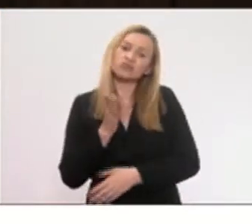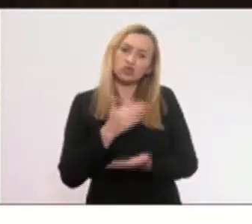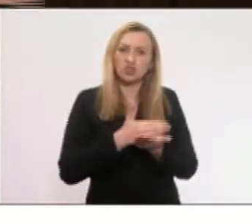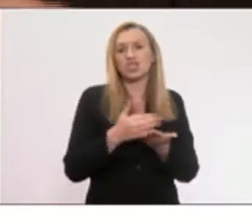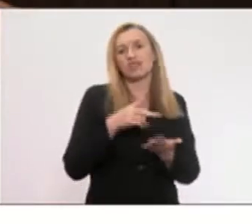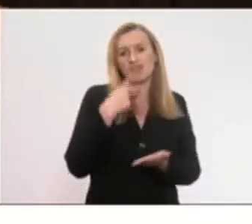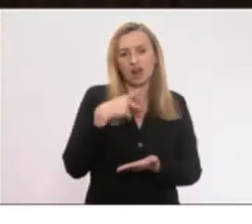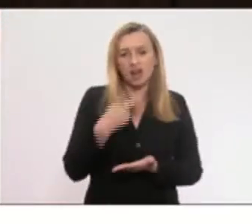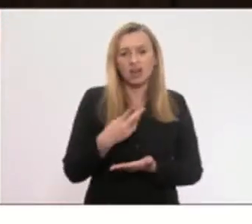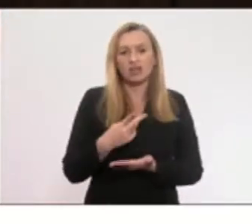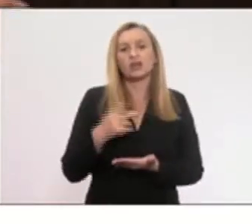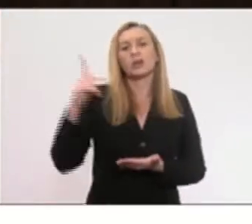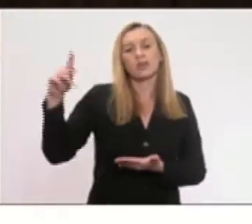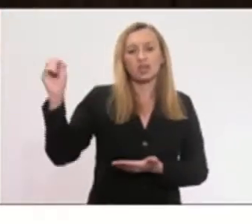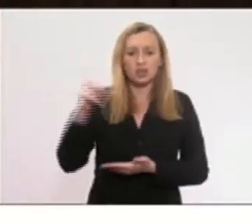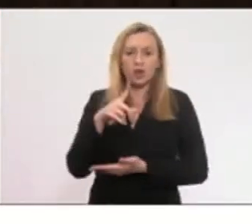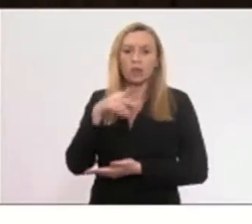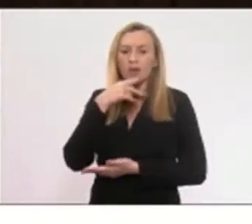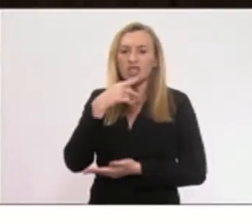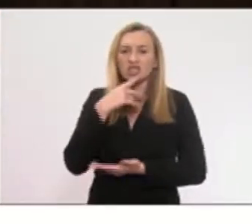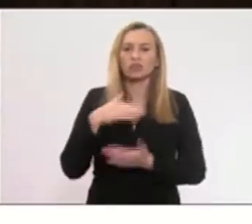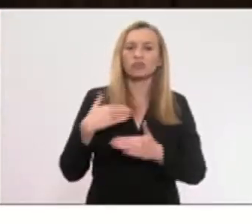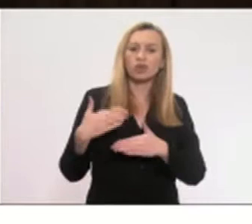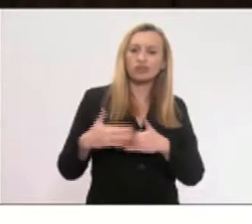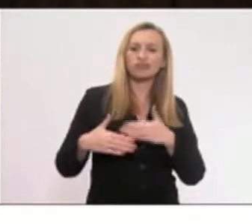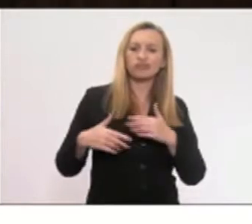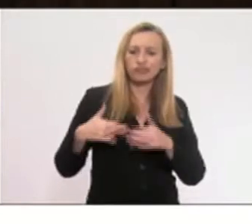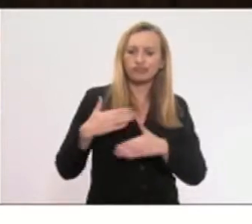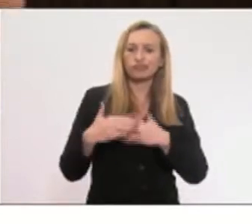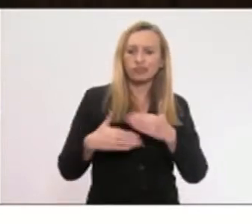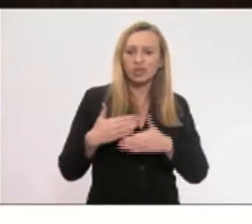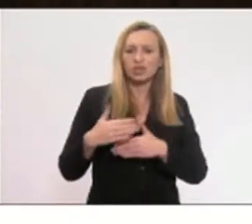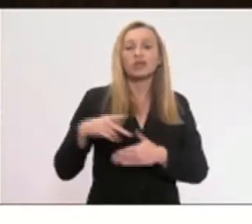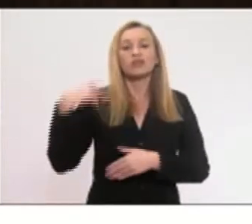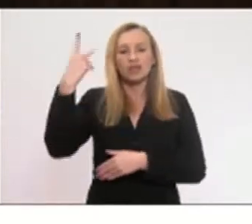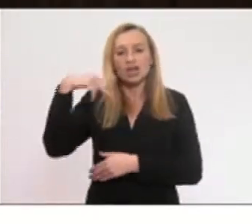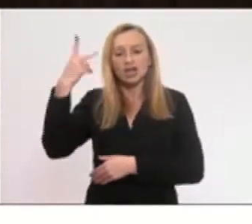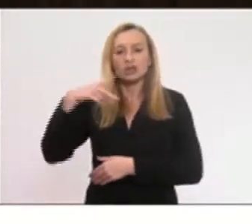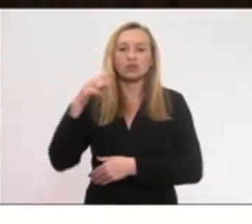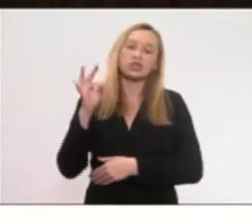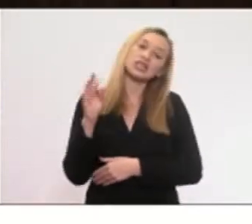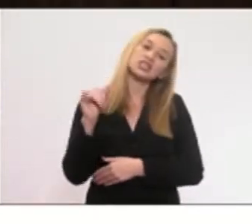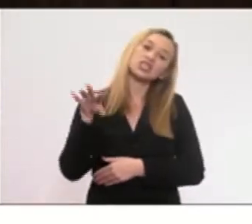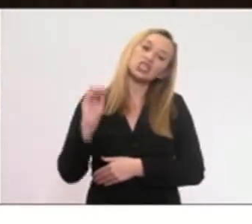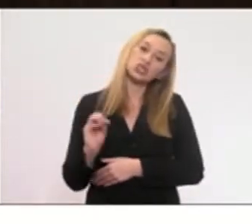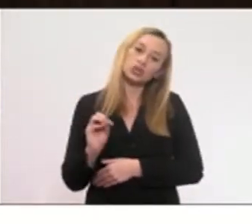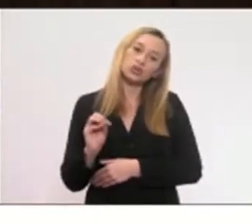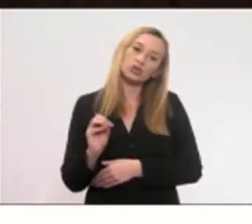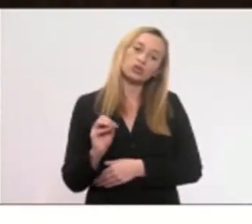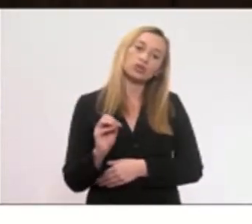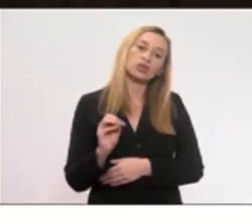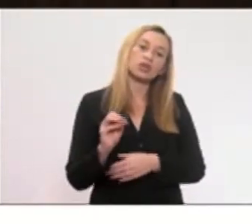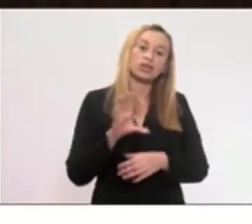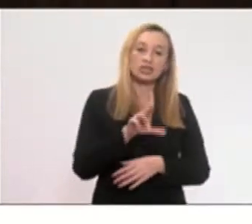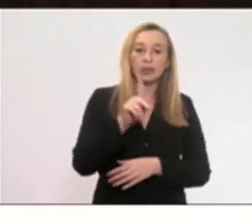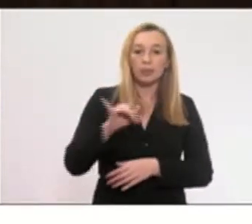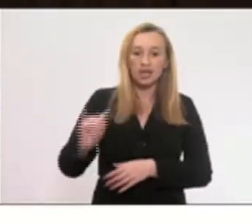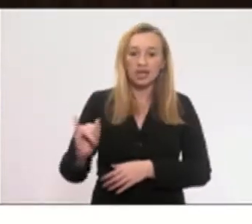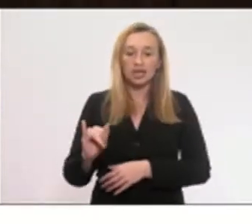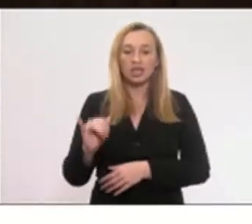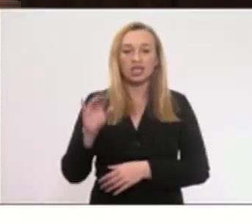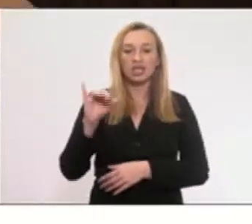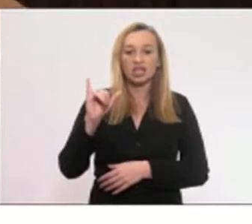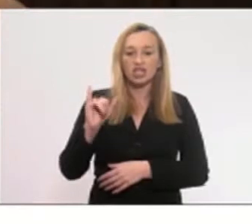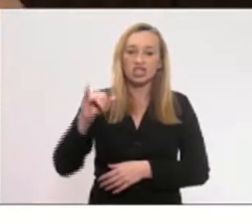A gente tem na bancada do PSOL, capitaneada pelo vereador Tarcísio Mota, a CPI das enchentes,